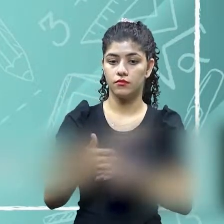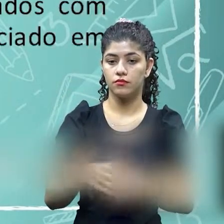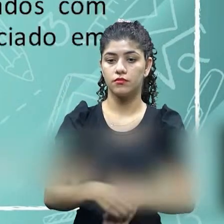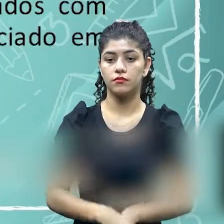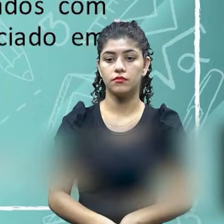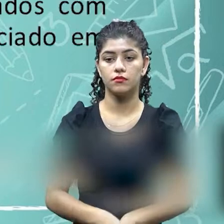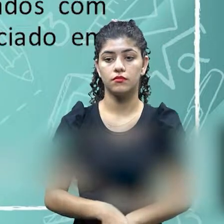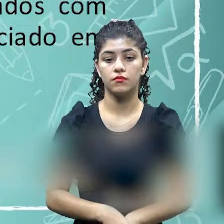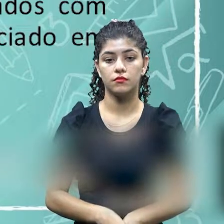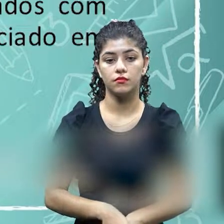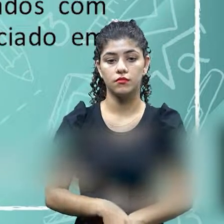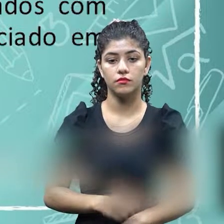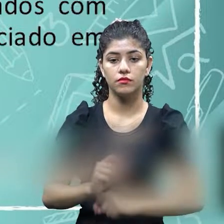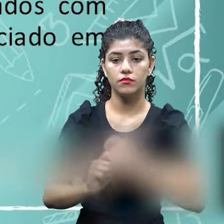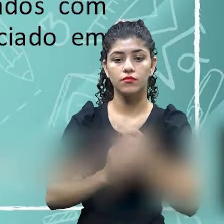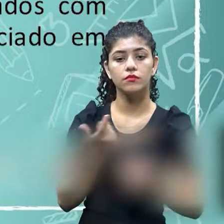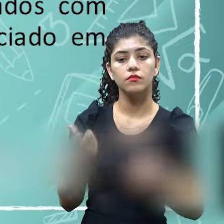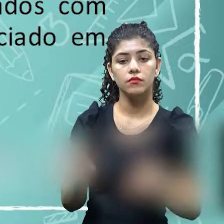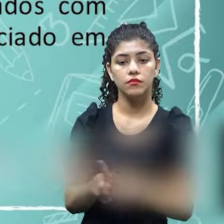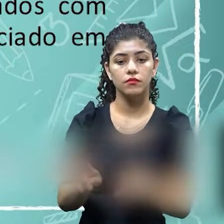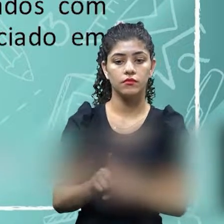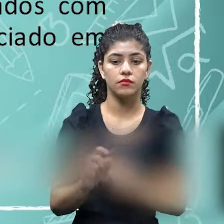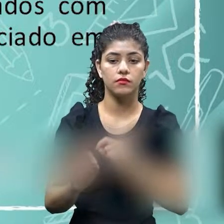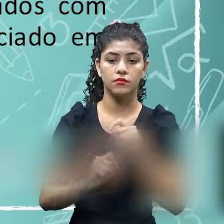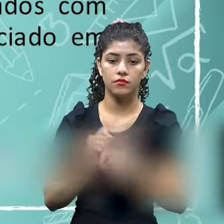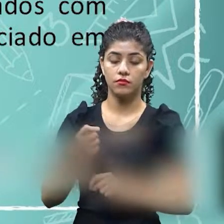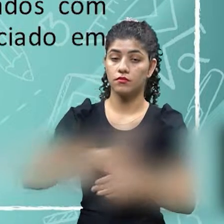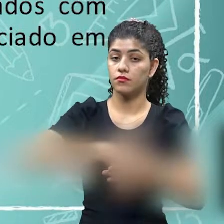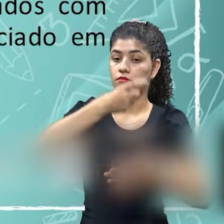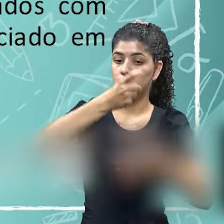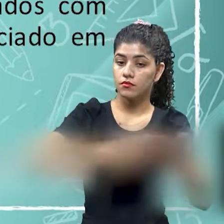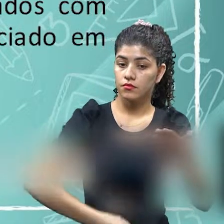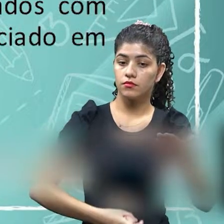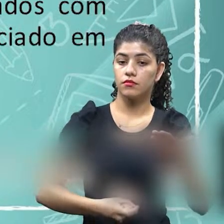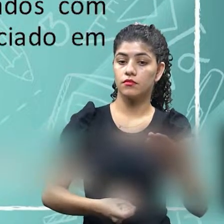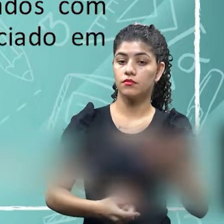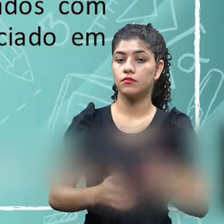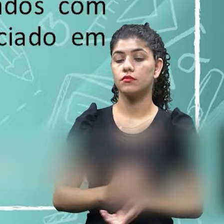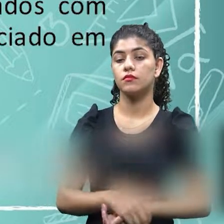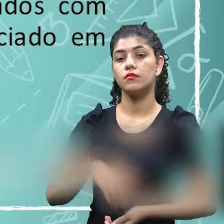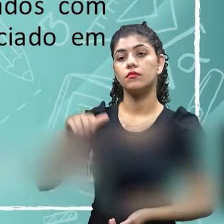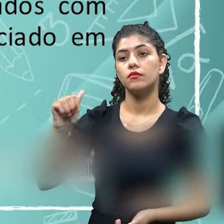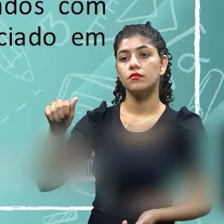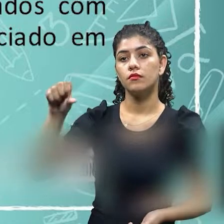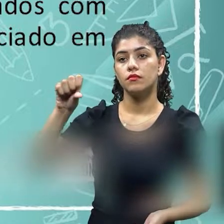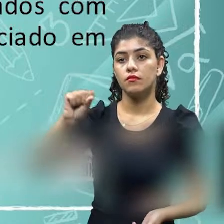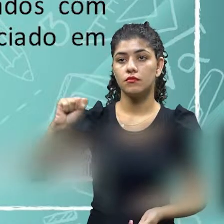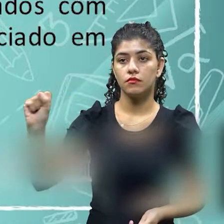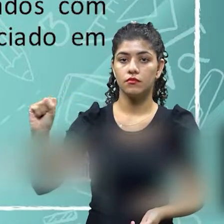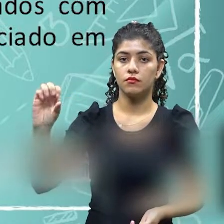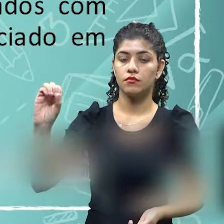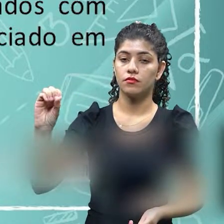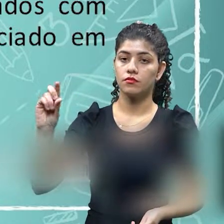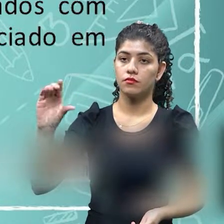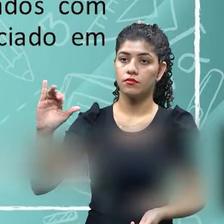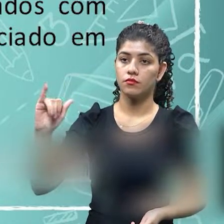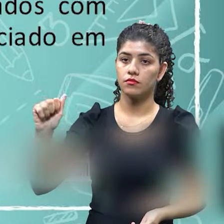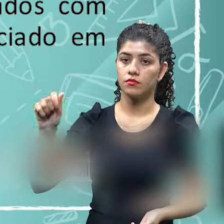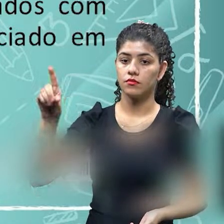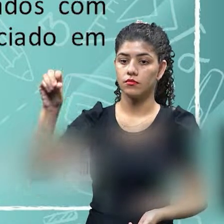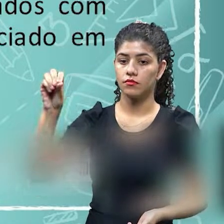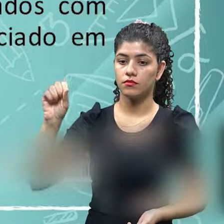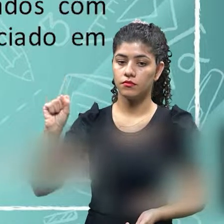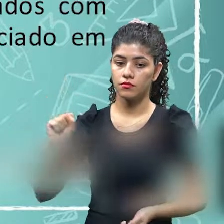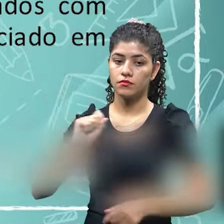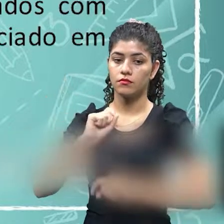estabelecido. Os demais países sul-americanos estão listados no Mercosul como associados, com exceção da Bolívia, que